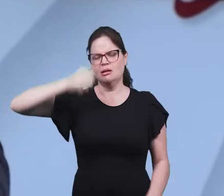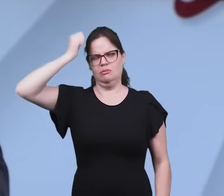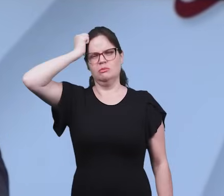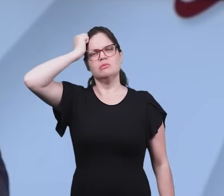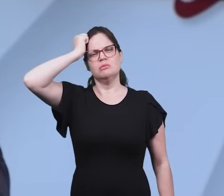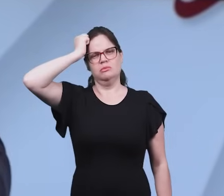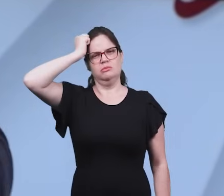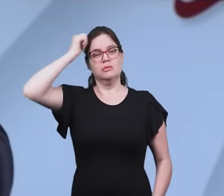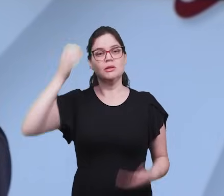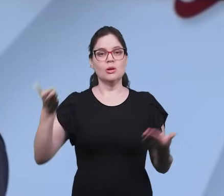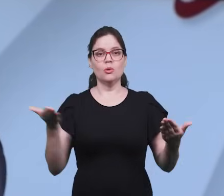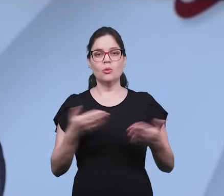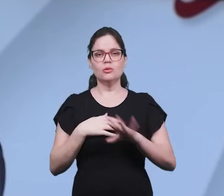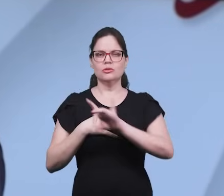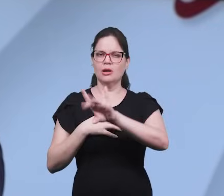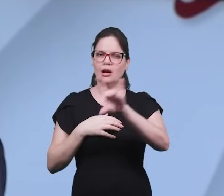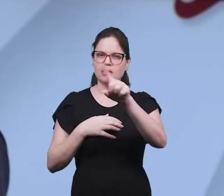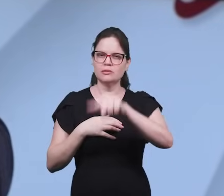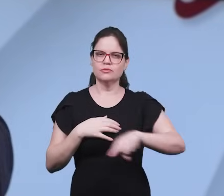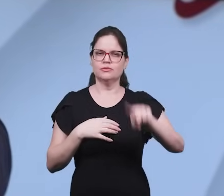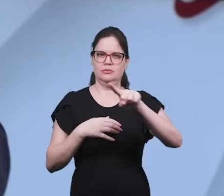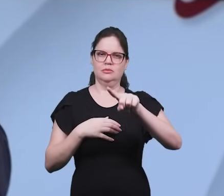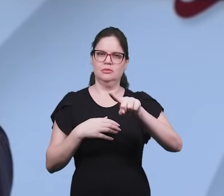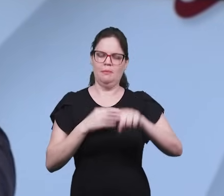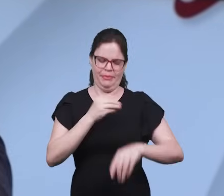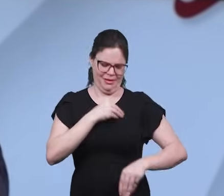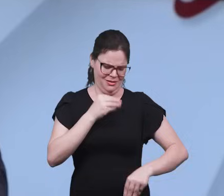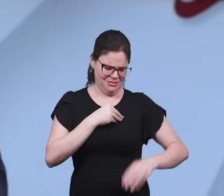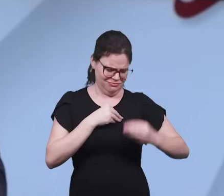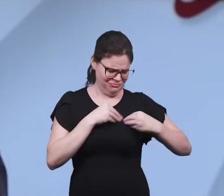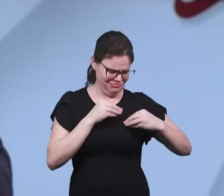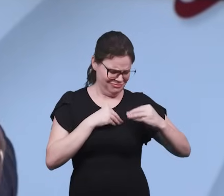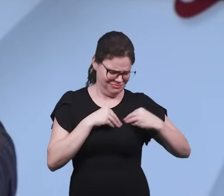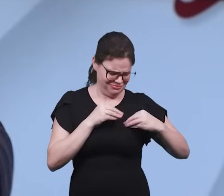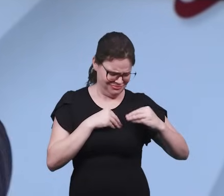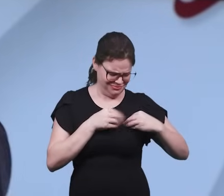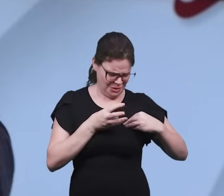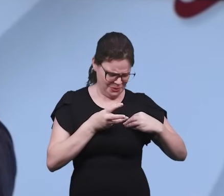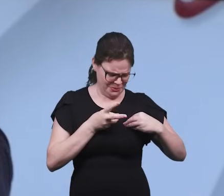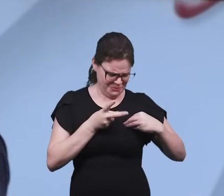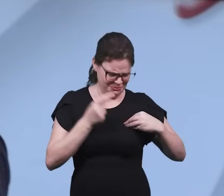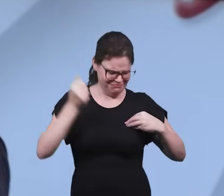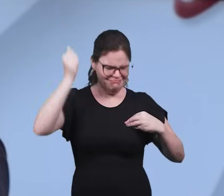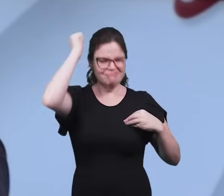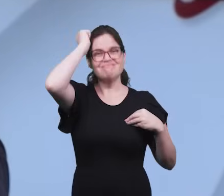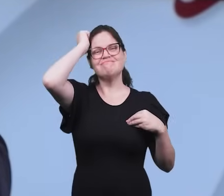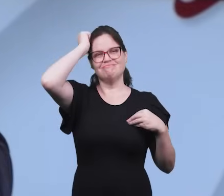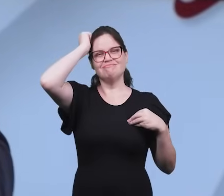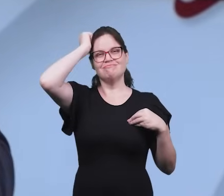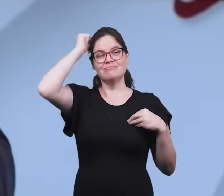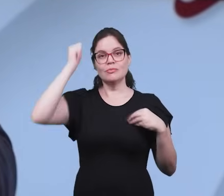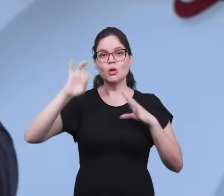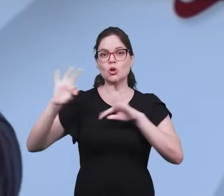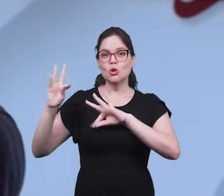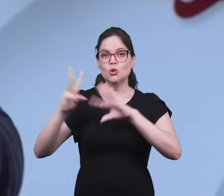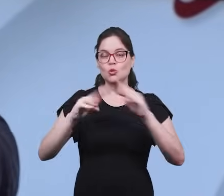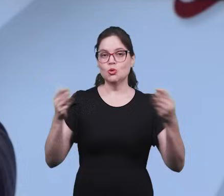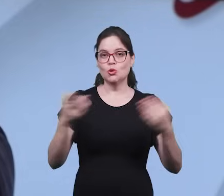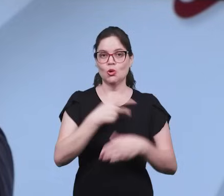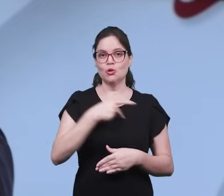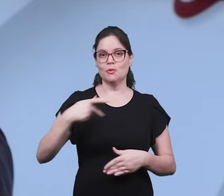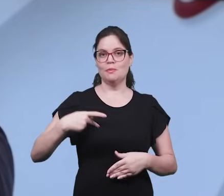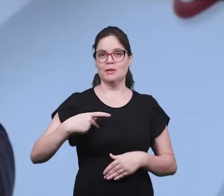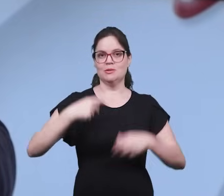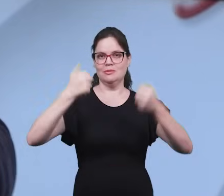palavra do Senhor para cada um: arrepende-te. Tudo que foi dito pelos pastores mostra um cenário